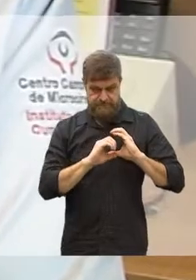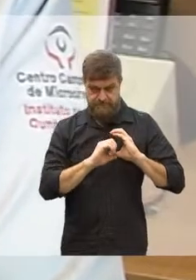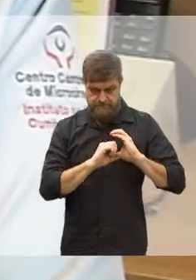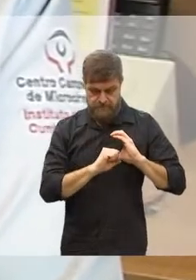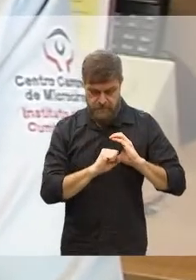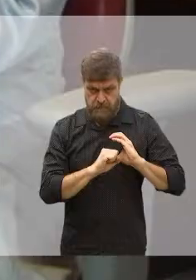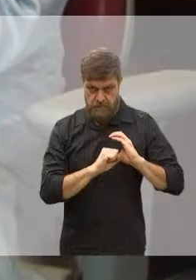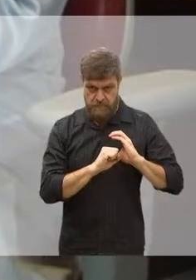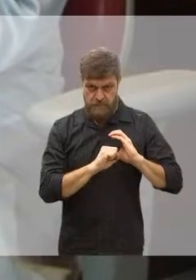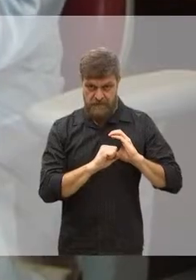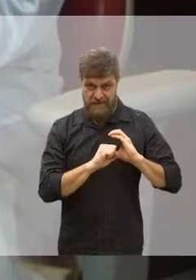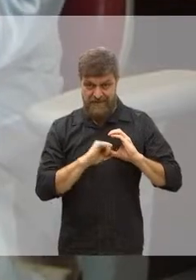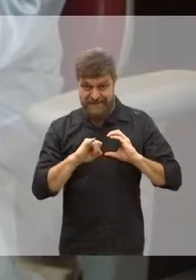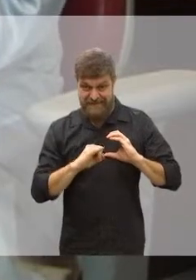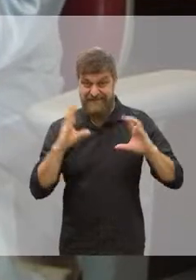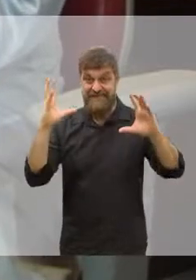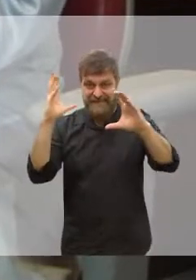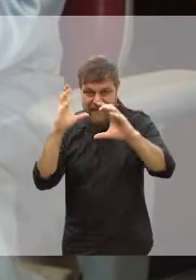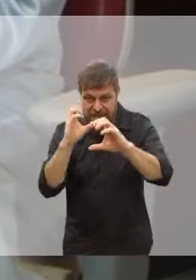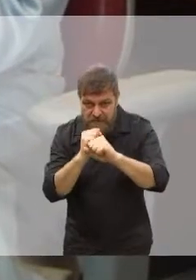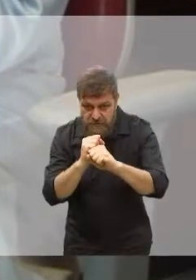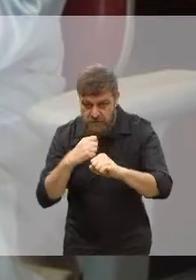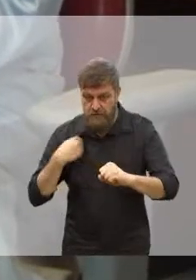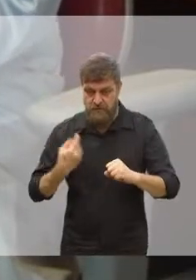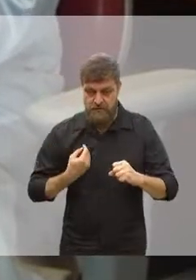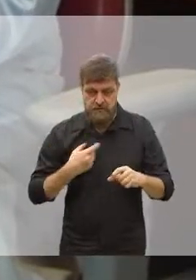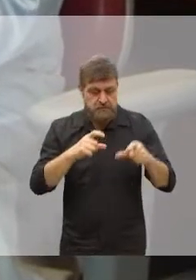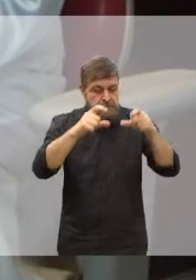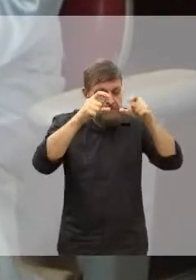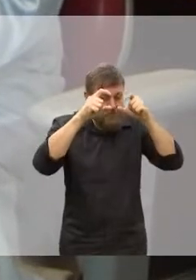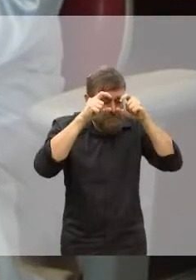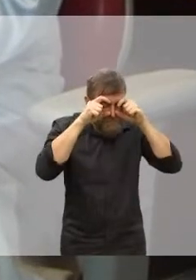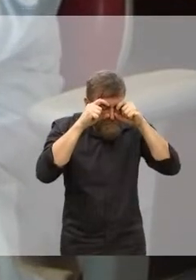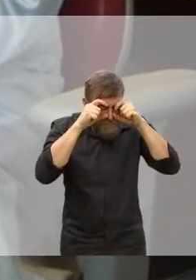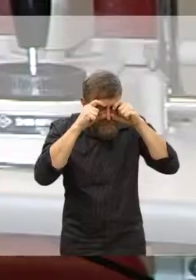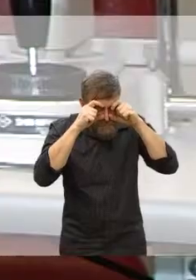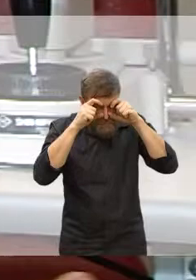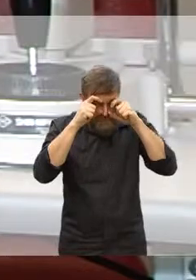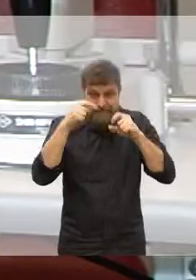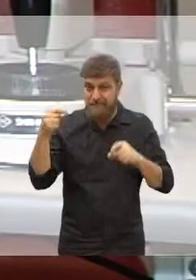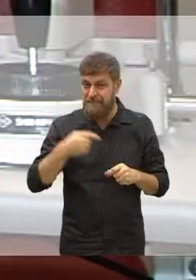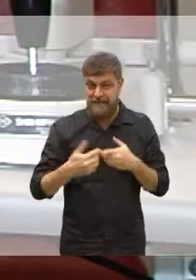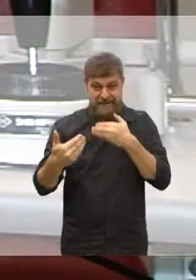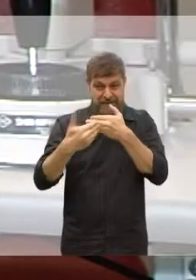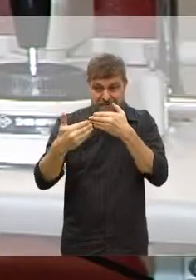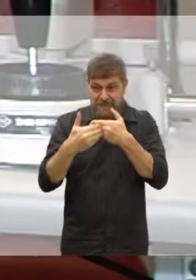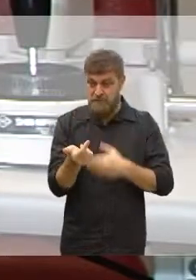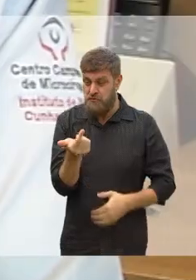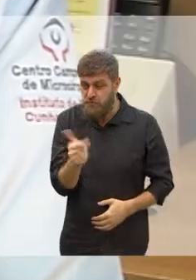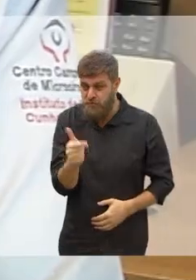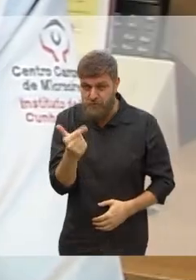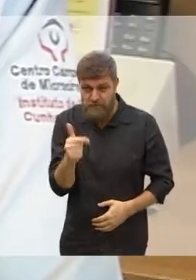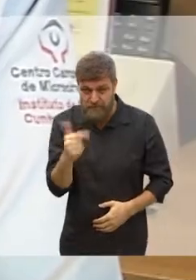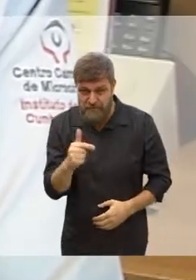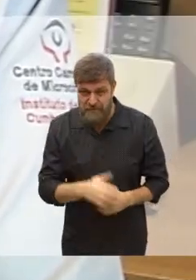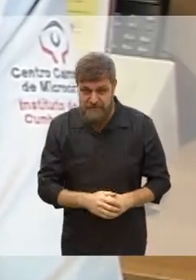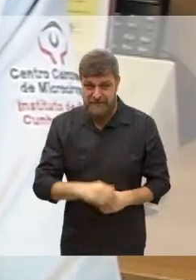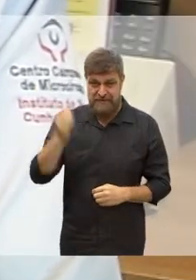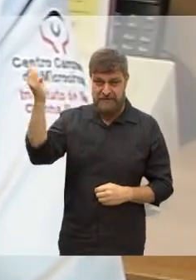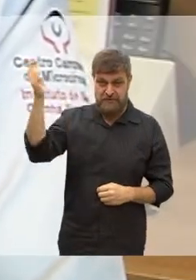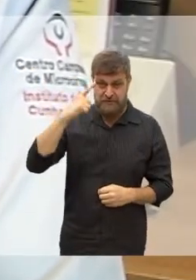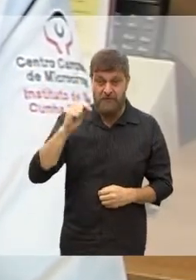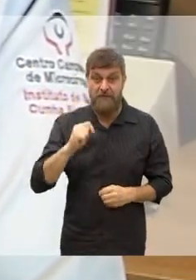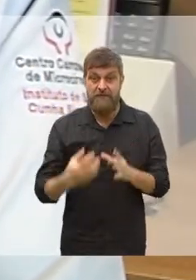a entrada de luz no olho. E quando a gente coloca um óculos de sol que não tem filtro para radiação UVA ou